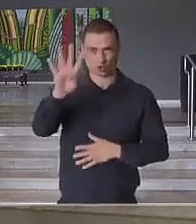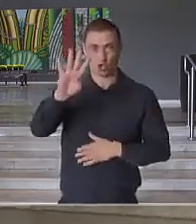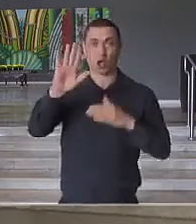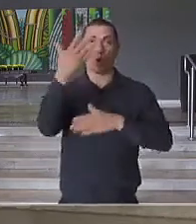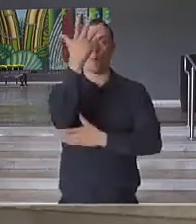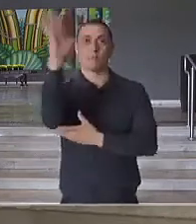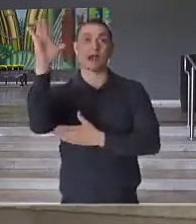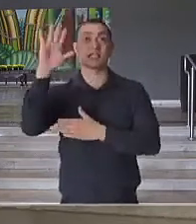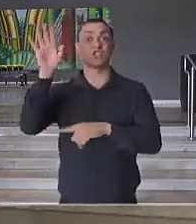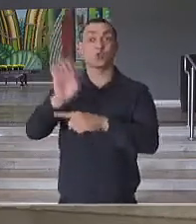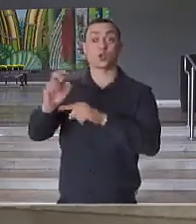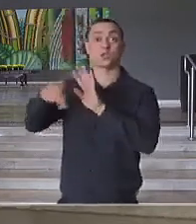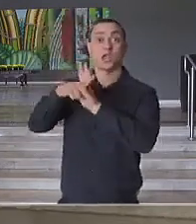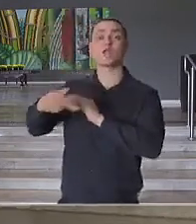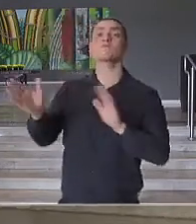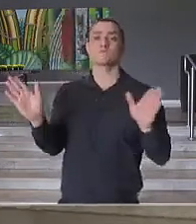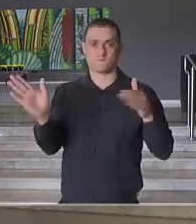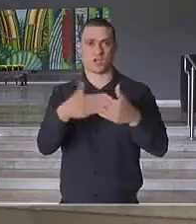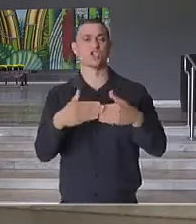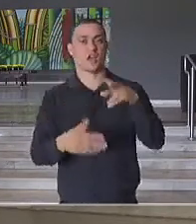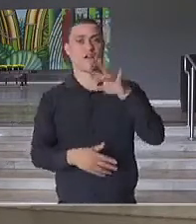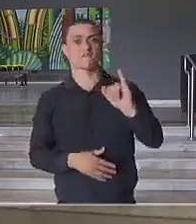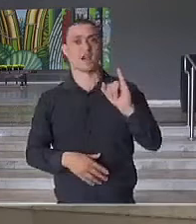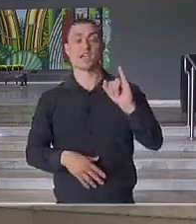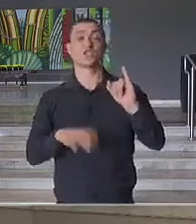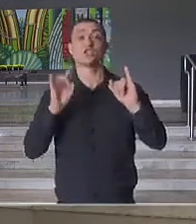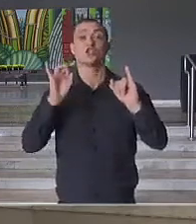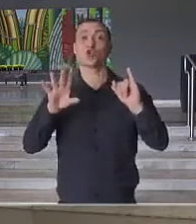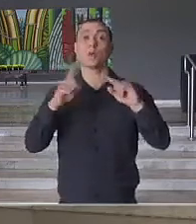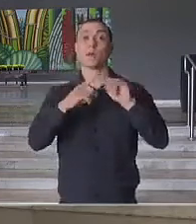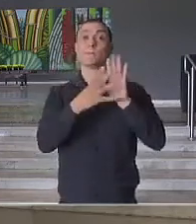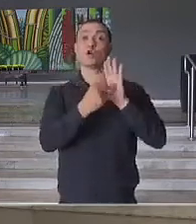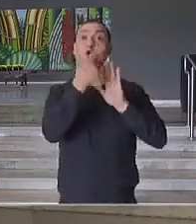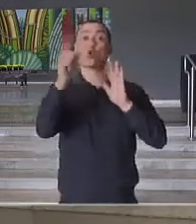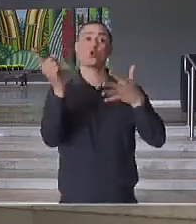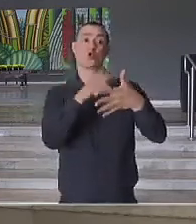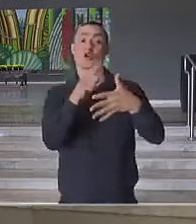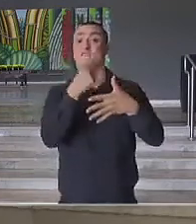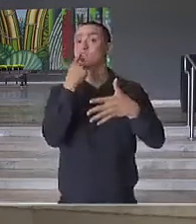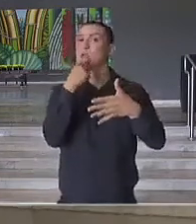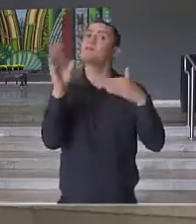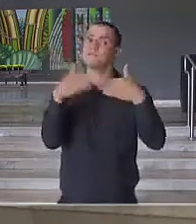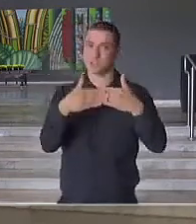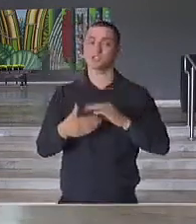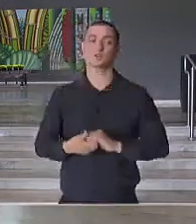estaduais estarão fechados, porque estarão operando com o modelo de fase vermelha.